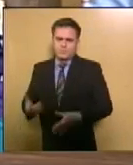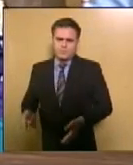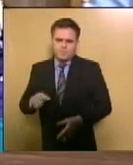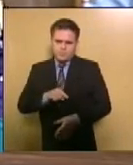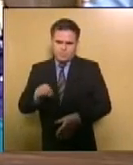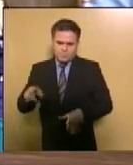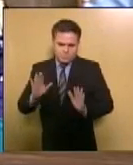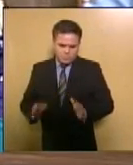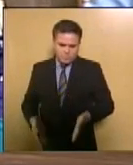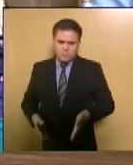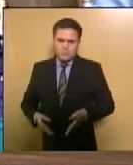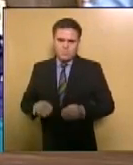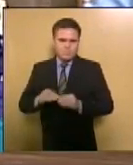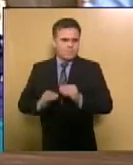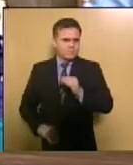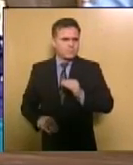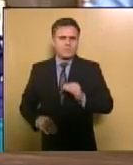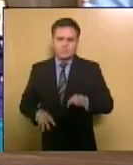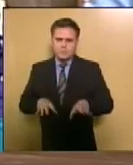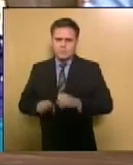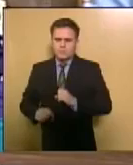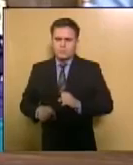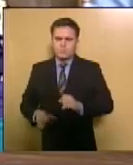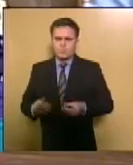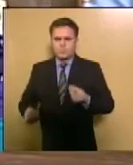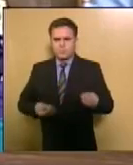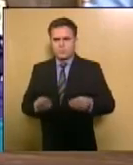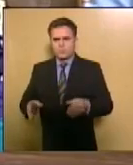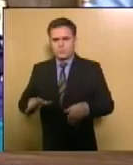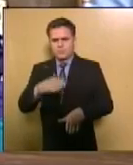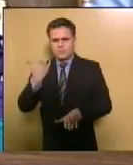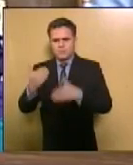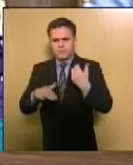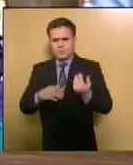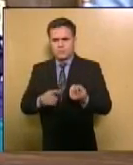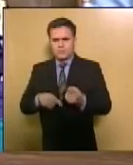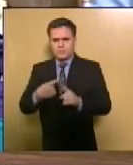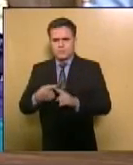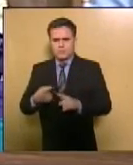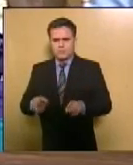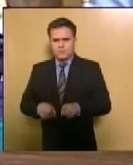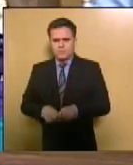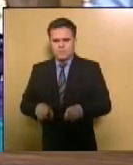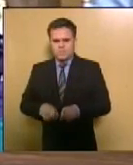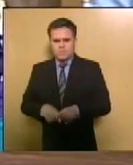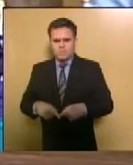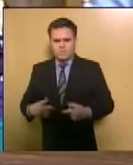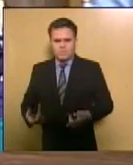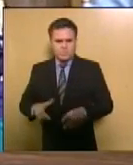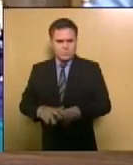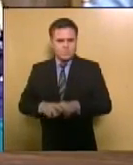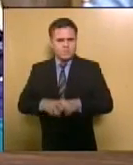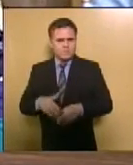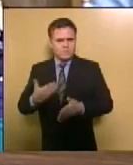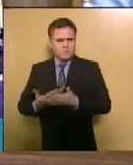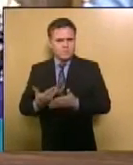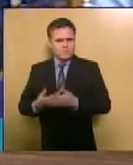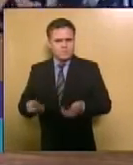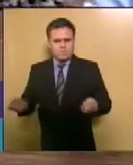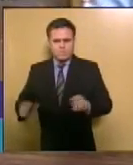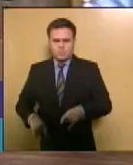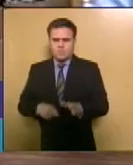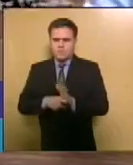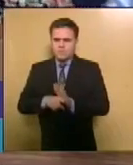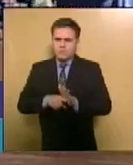TM baixa escolaridade também são os que mais morrem e são os que mais matam Então esse todo esse estudo hoje eu posso falar